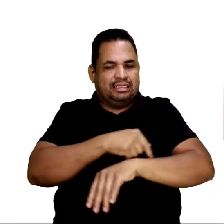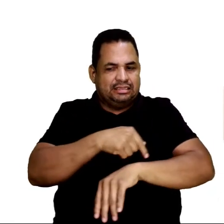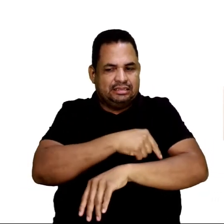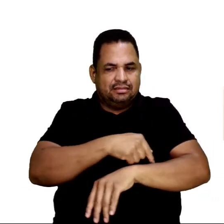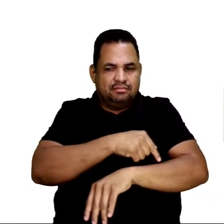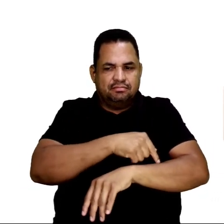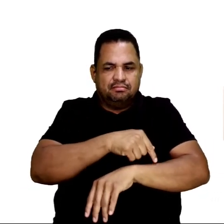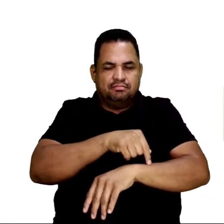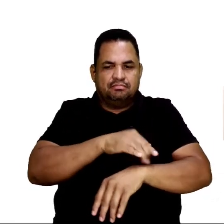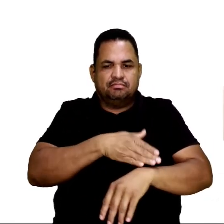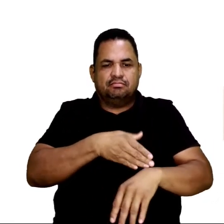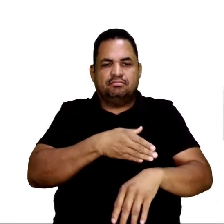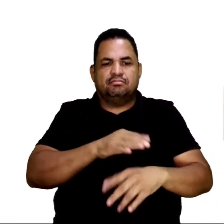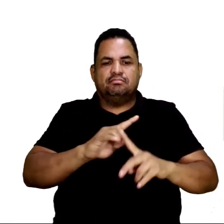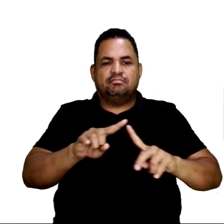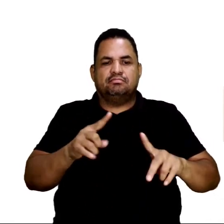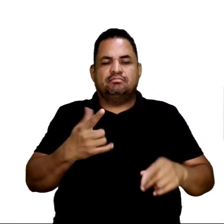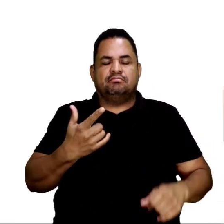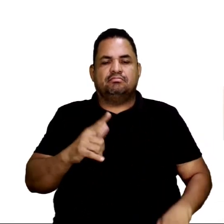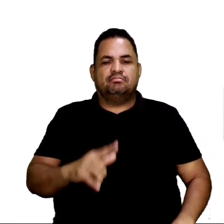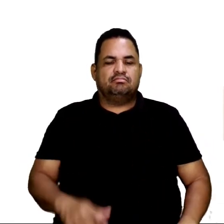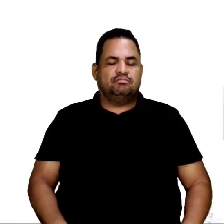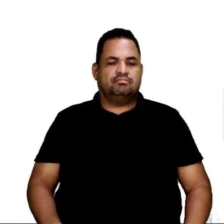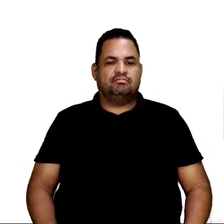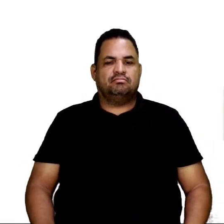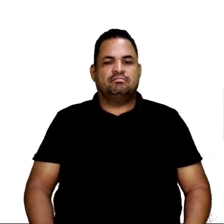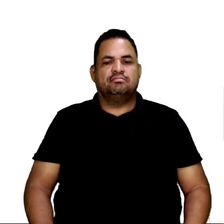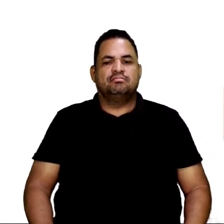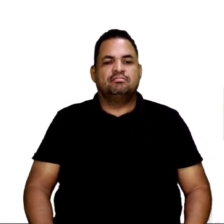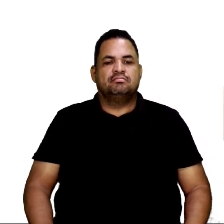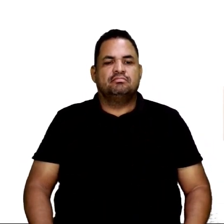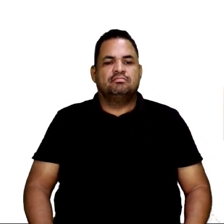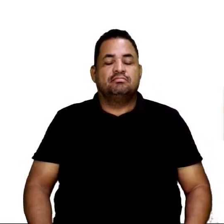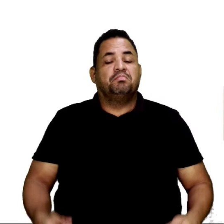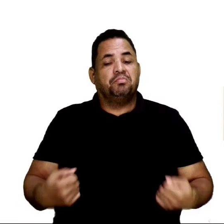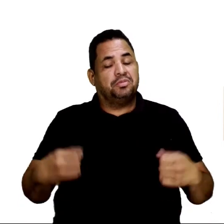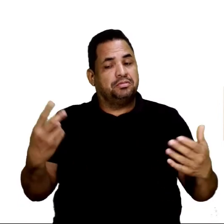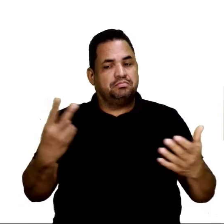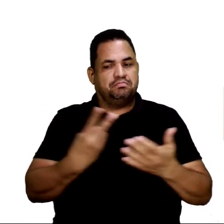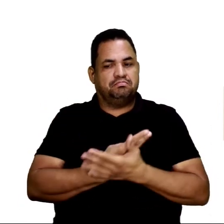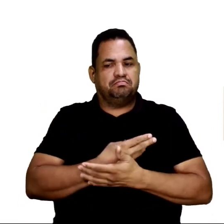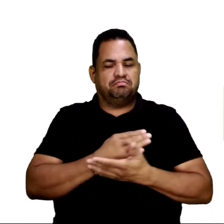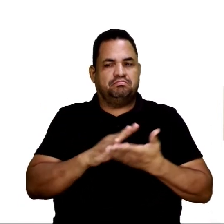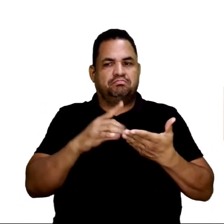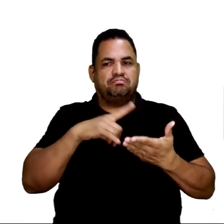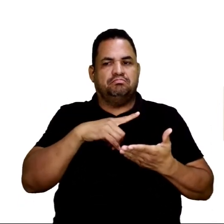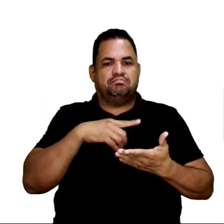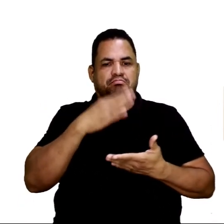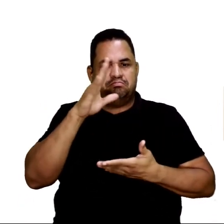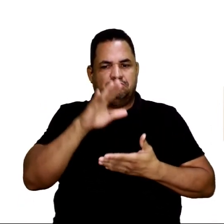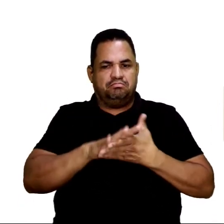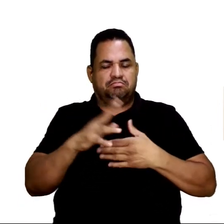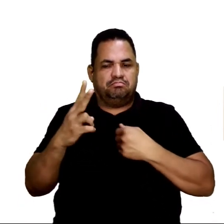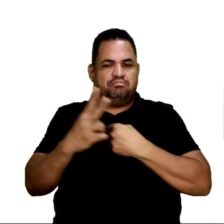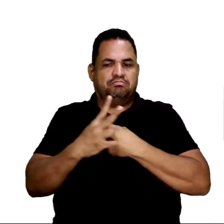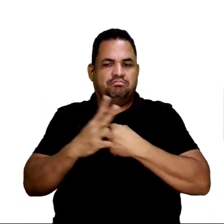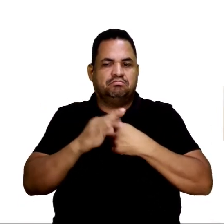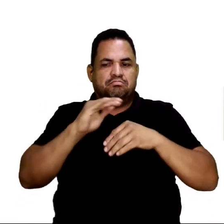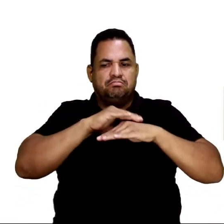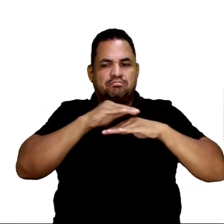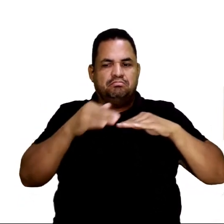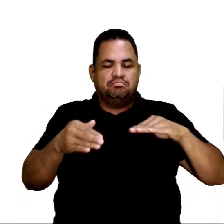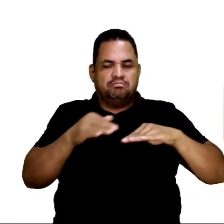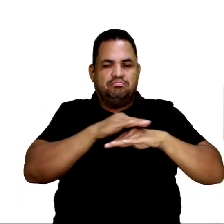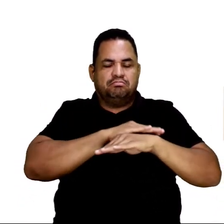se ferir. Mas também não é tanta coisa assim, tá bom? Pode acontecer, mas aí já tem esse lanugo, essa pequena penugenzinha